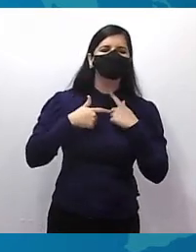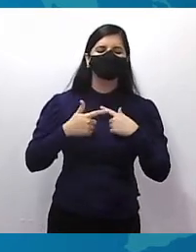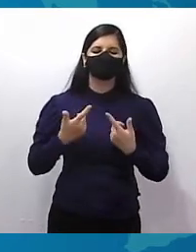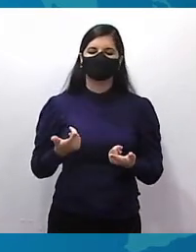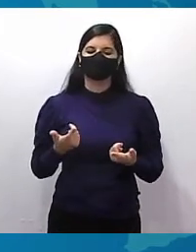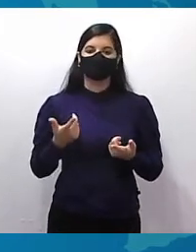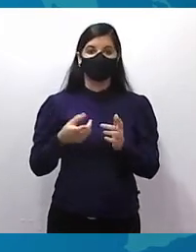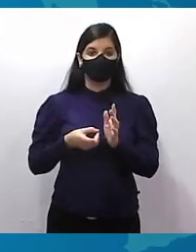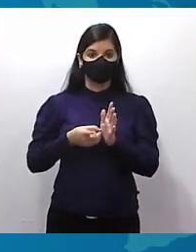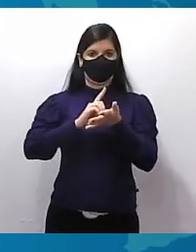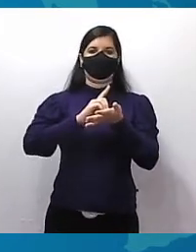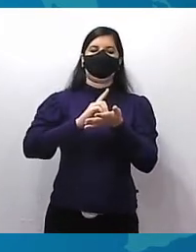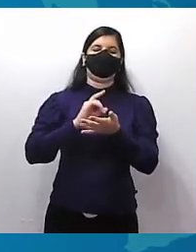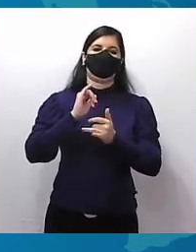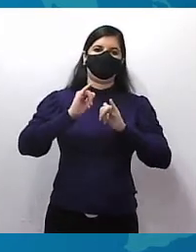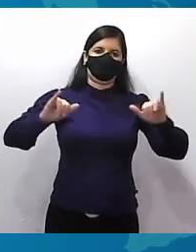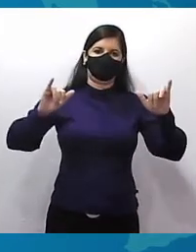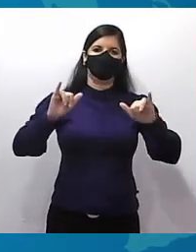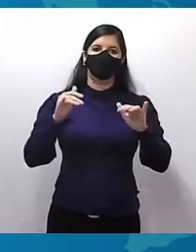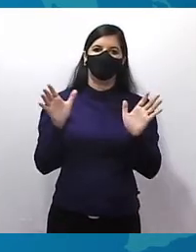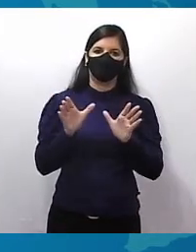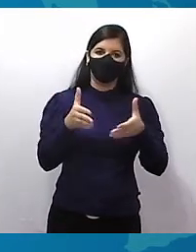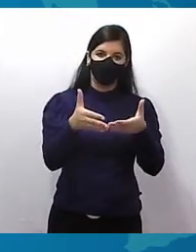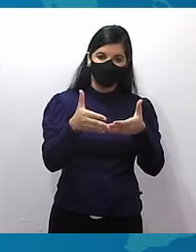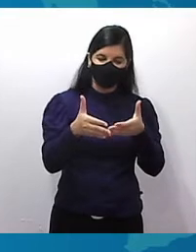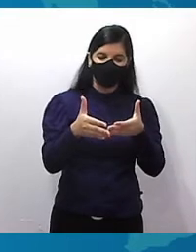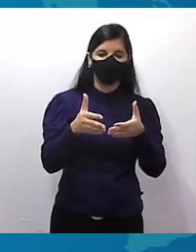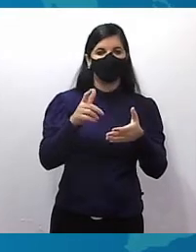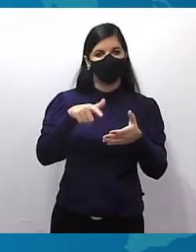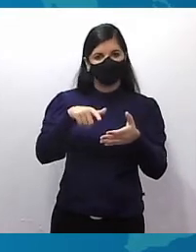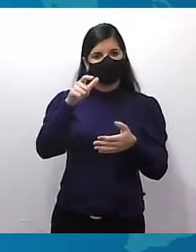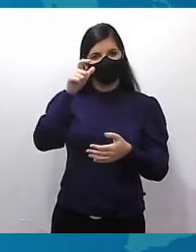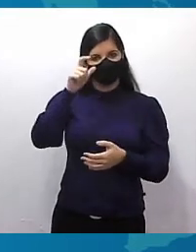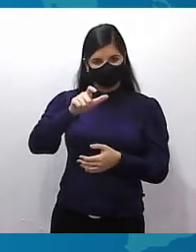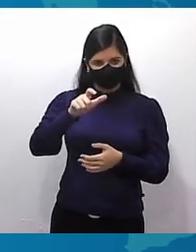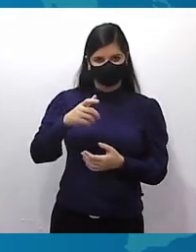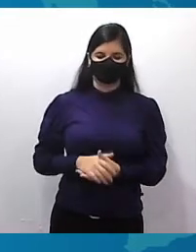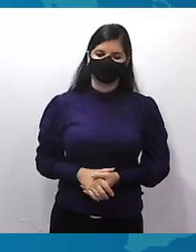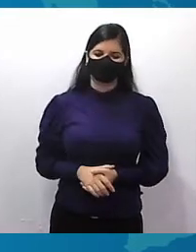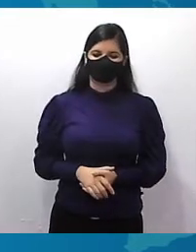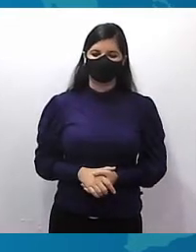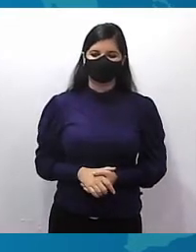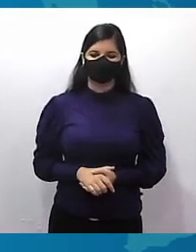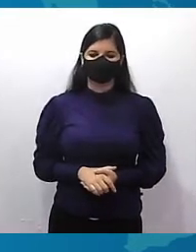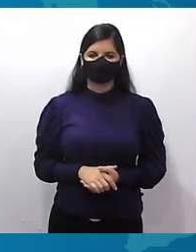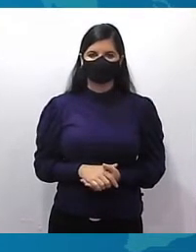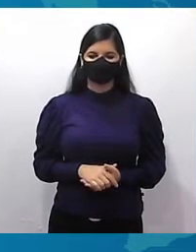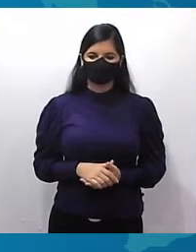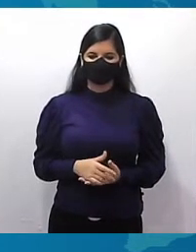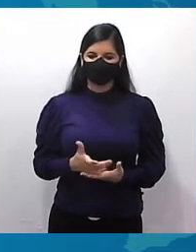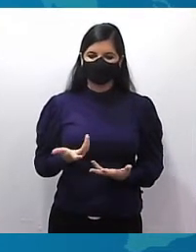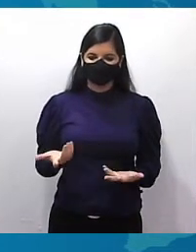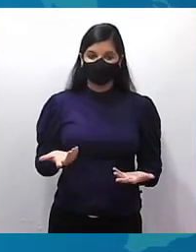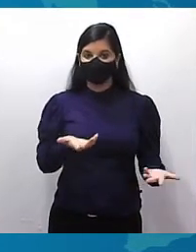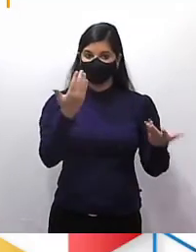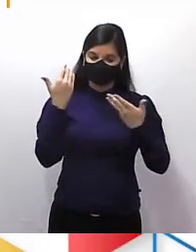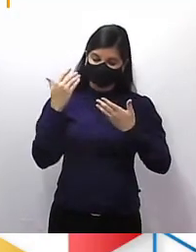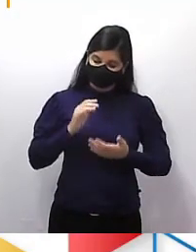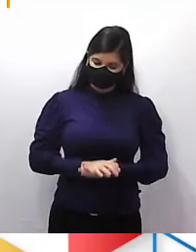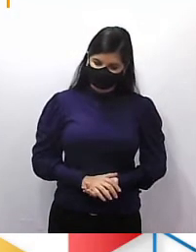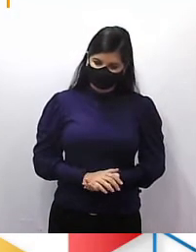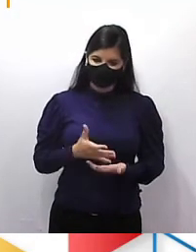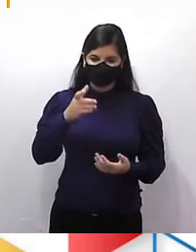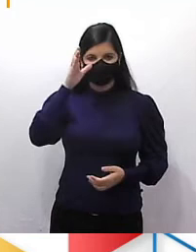e previsões. E nós iremos focar mais nas nossas intentions, ok? Here we go. Vamos lá.